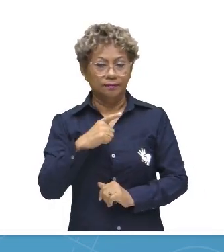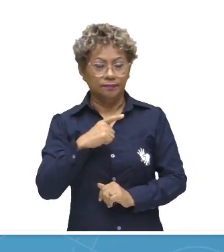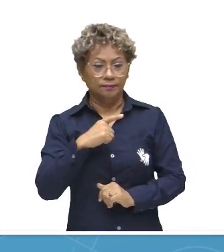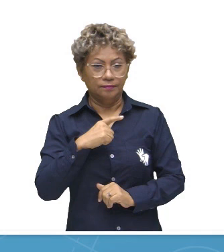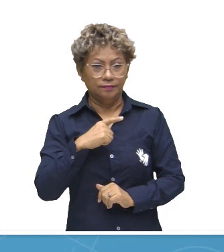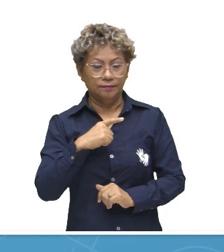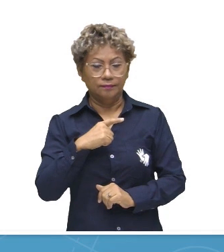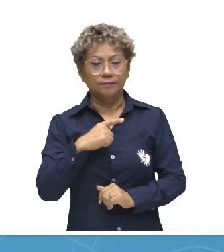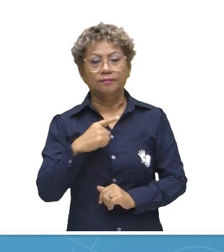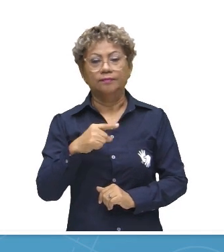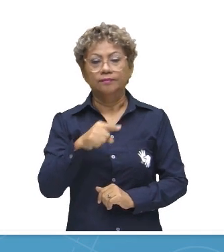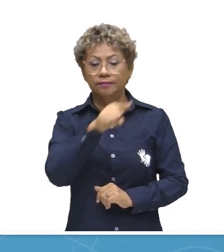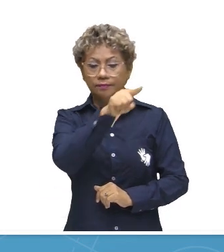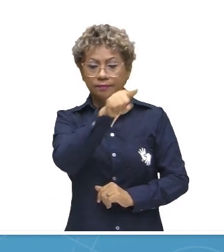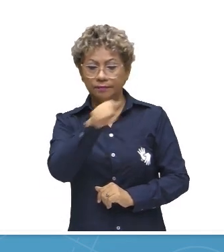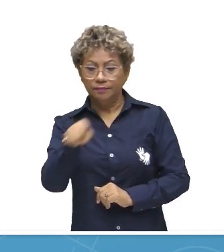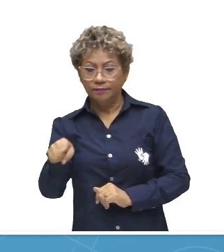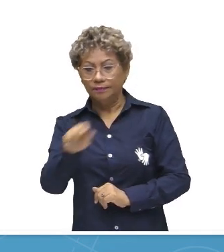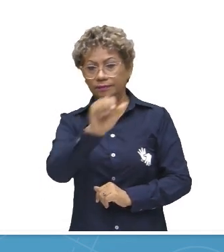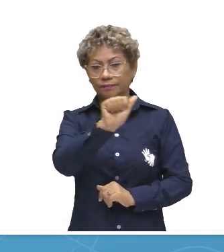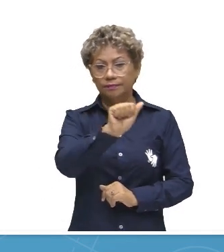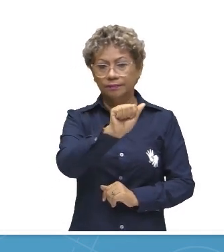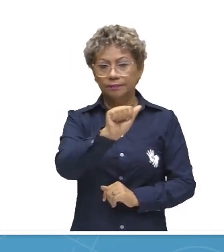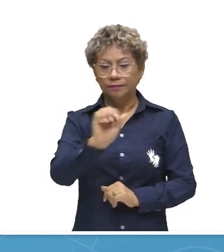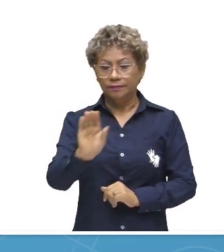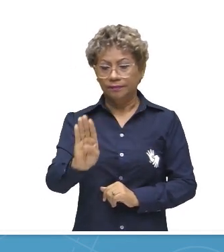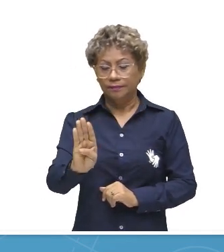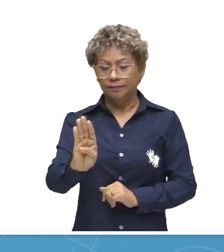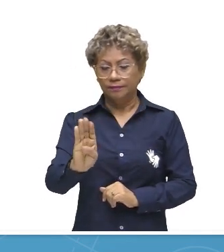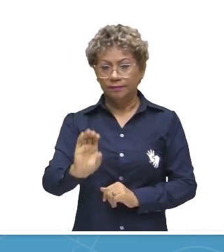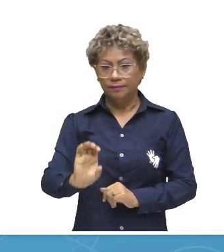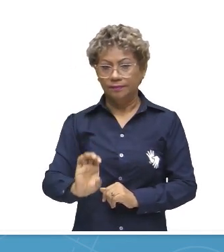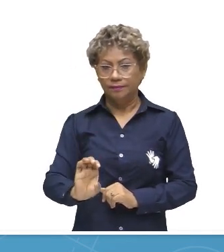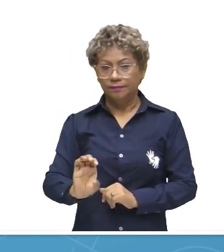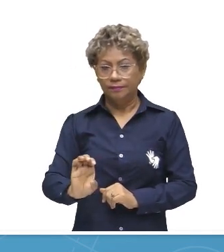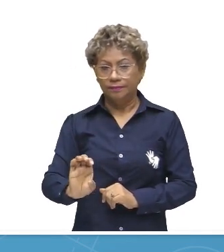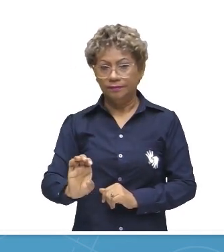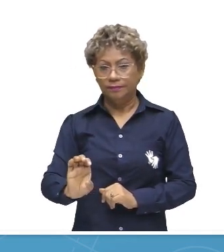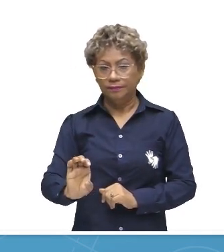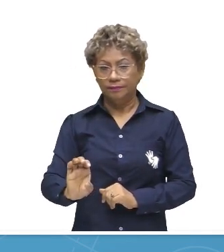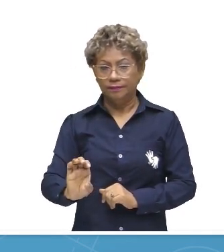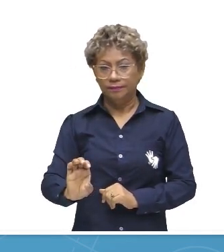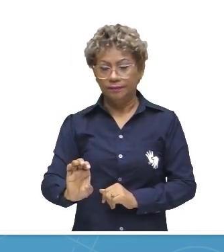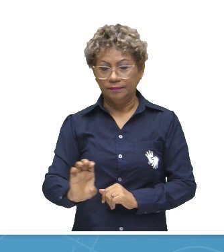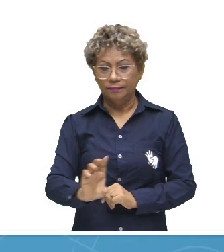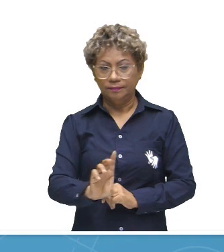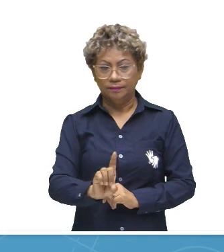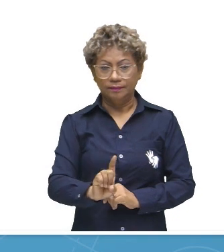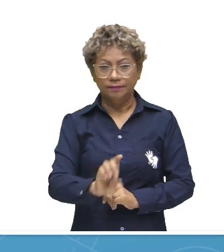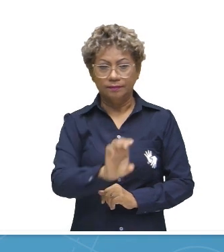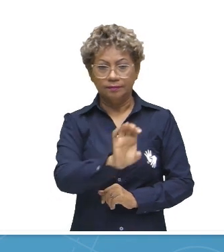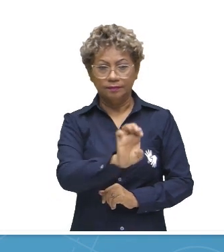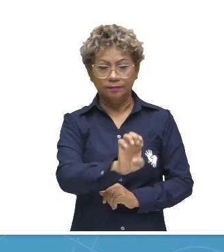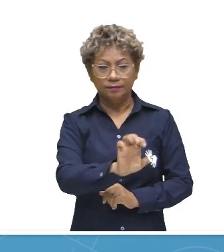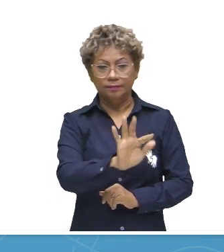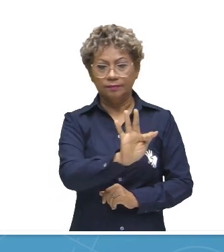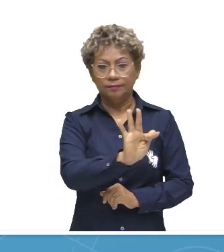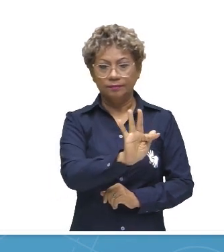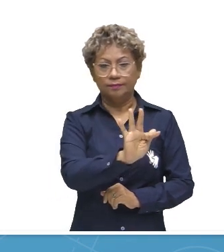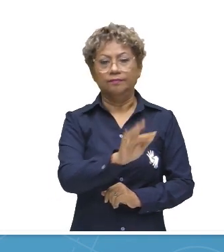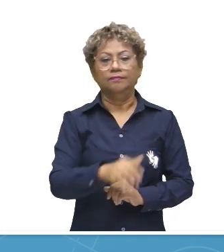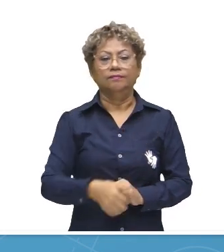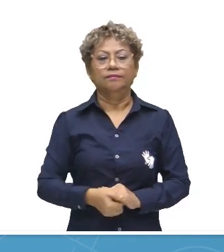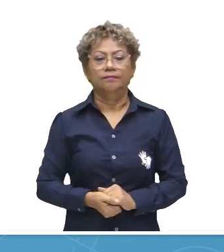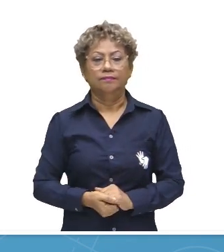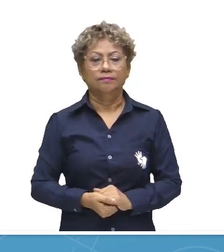B, o vértice C, o vértice D, o vértice E e o vértice